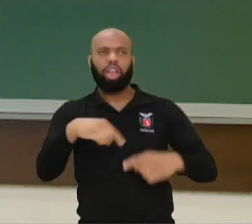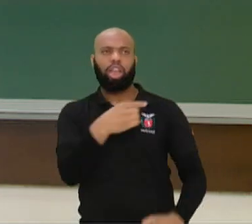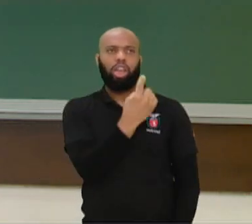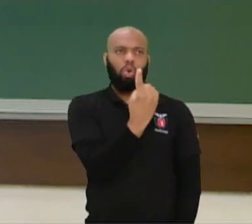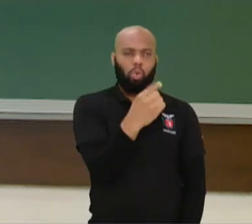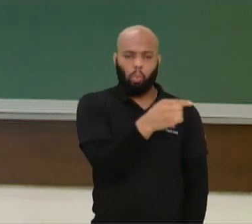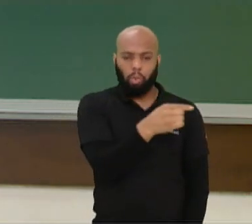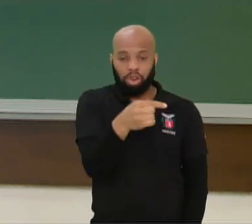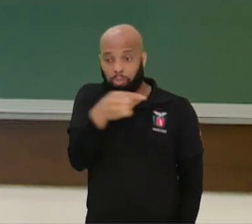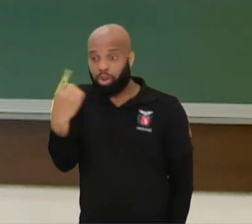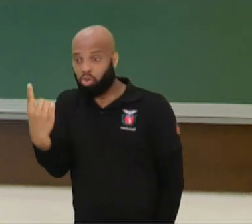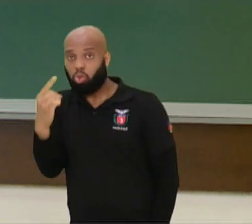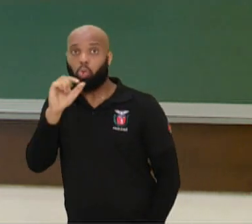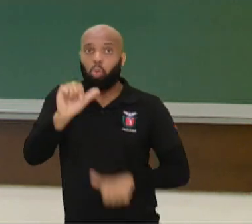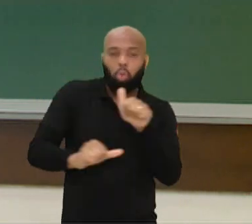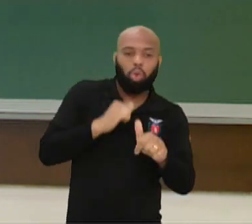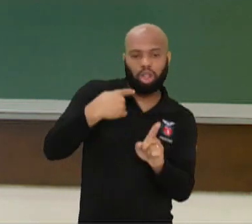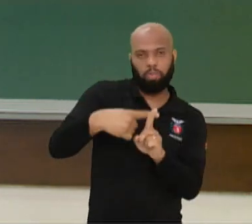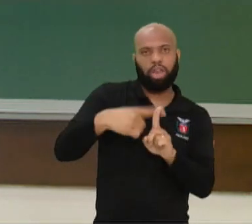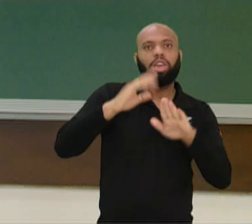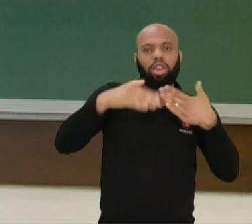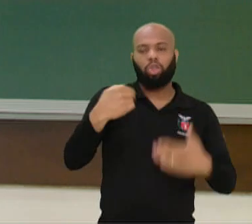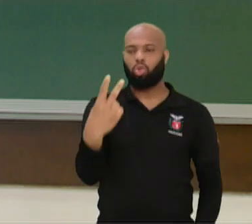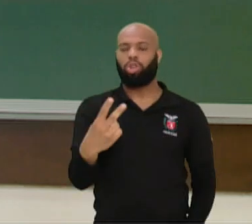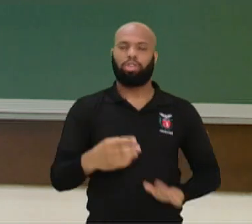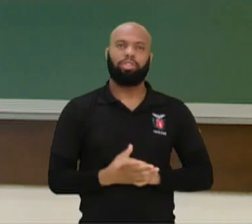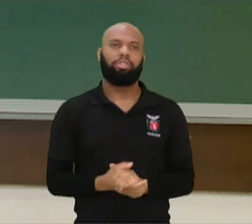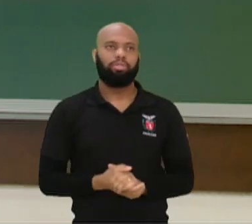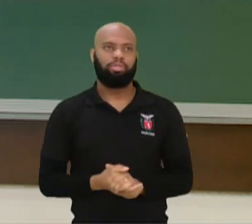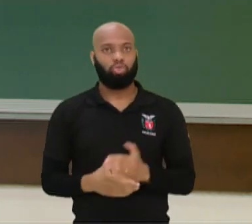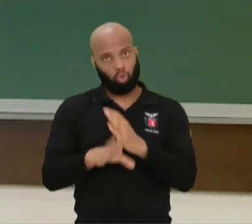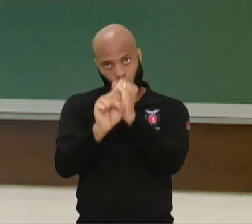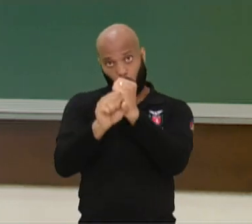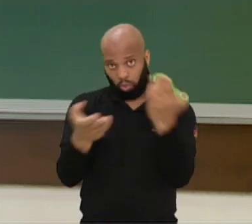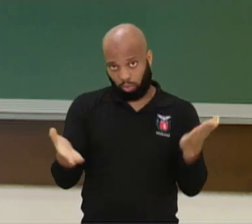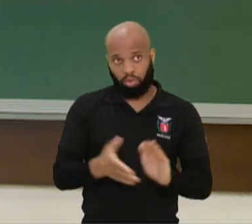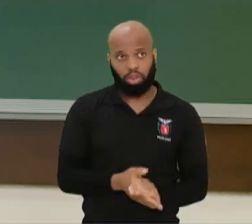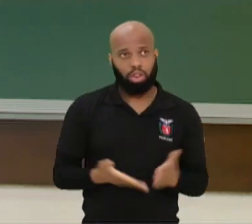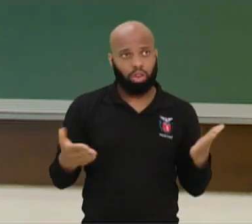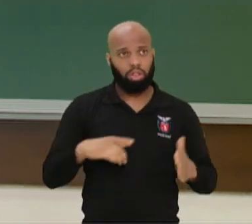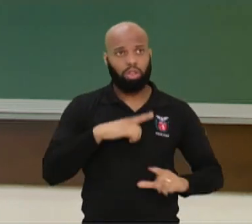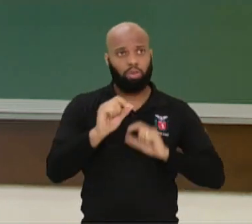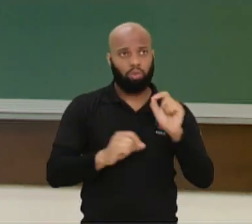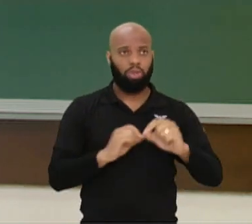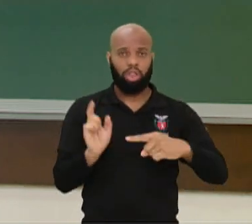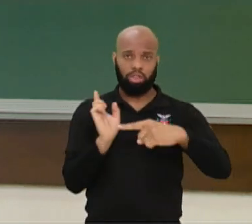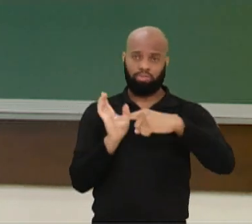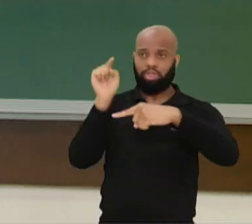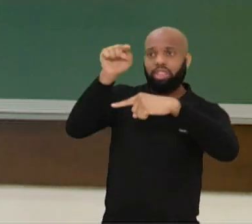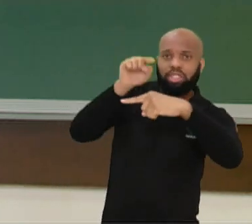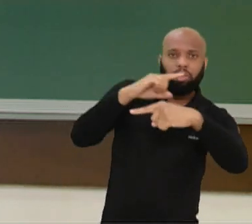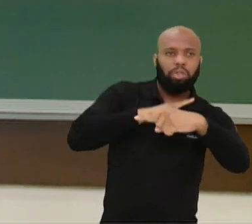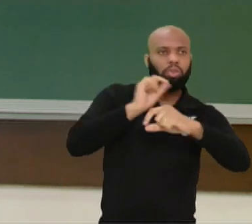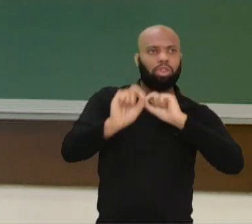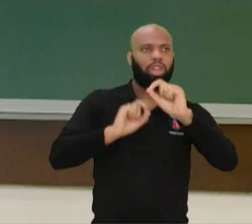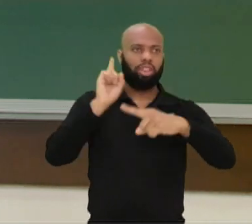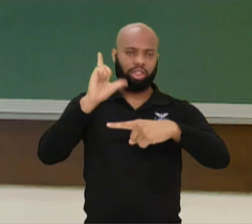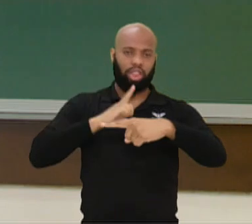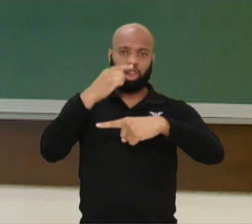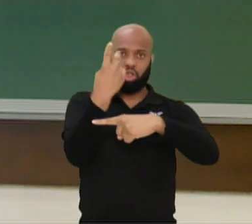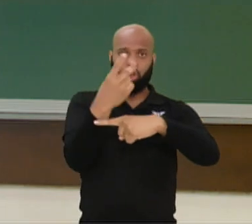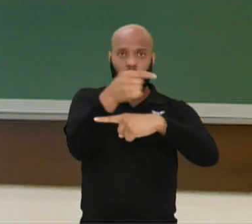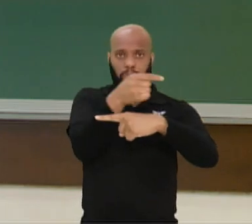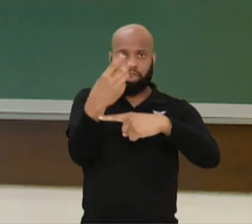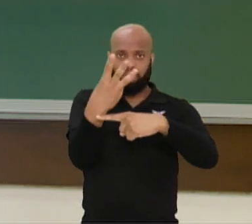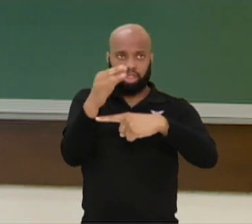2. Continuando, no numerador eu terei 2 menos 3i menos